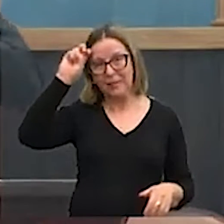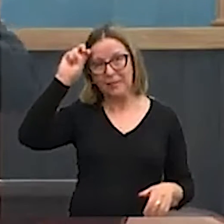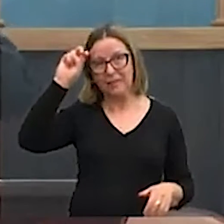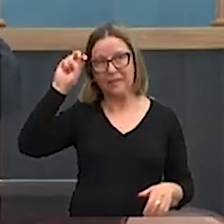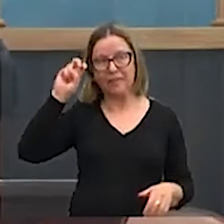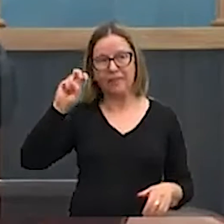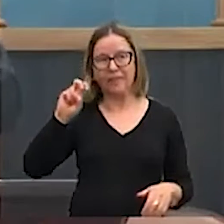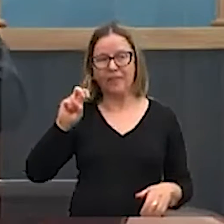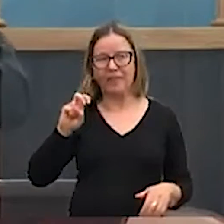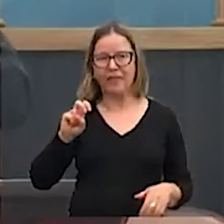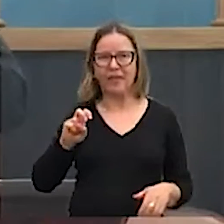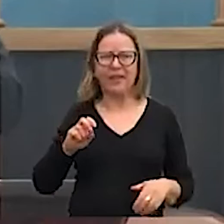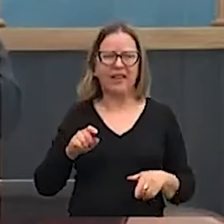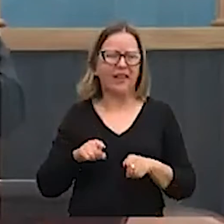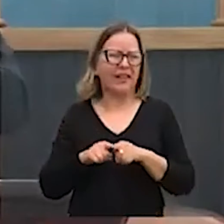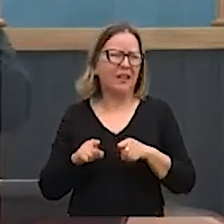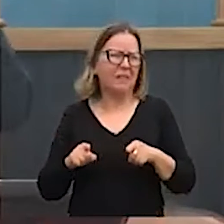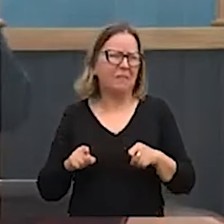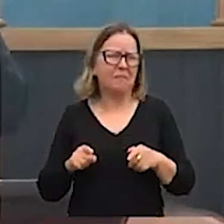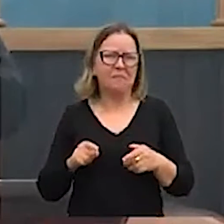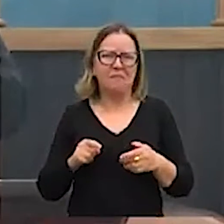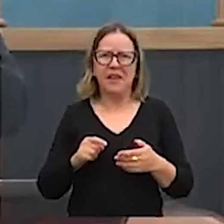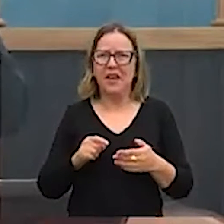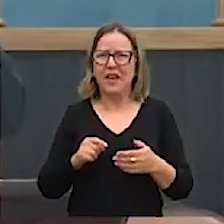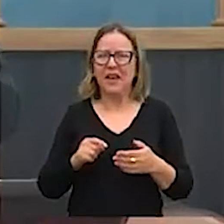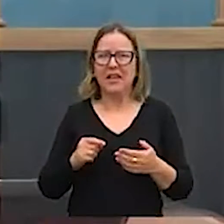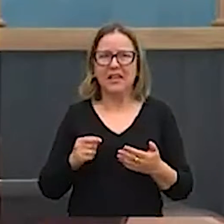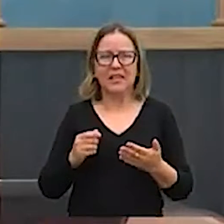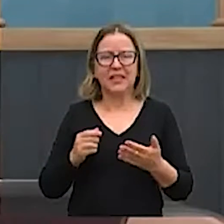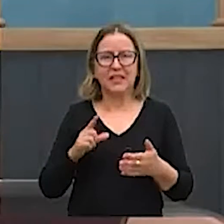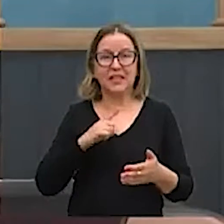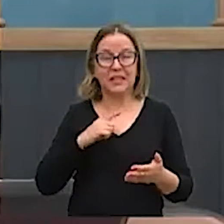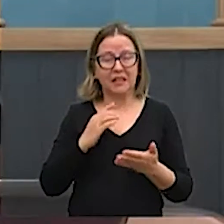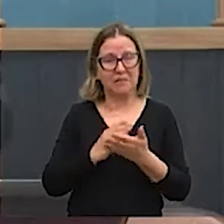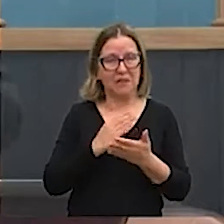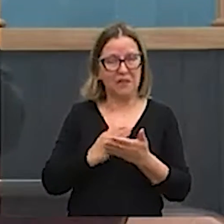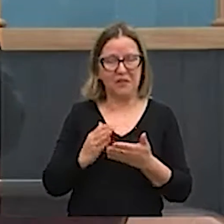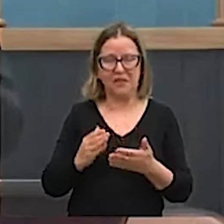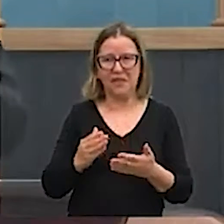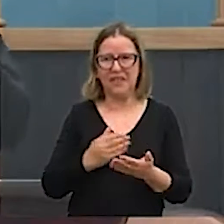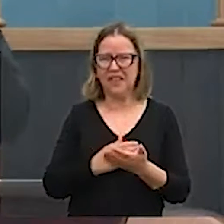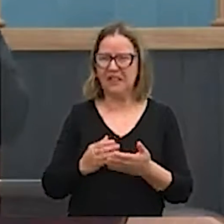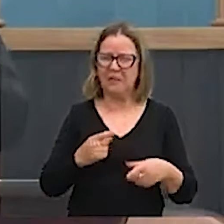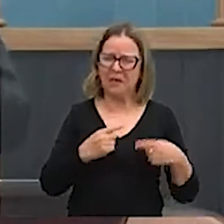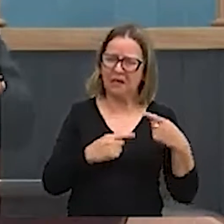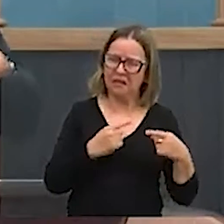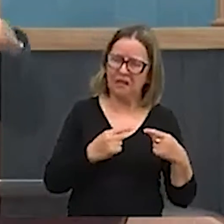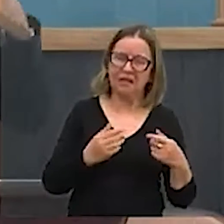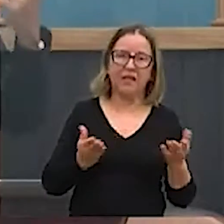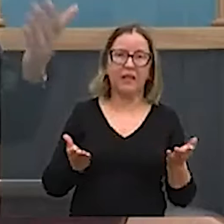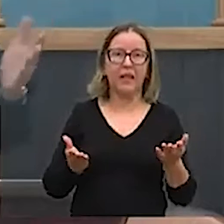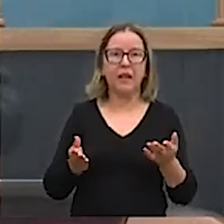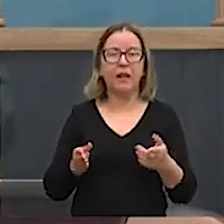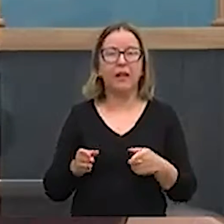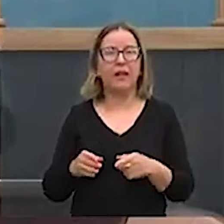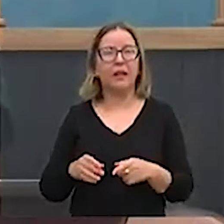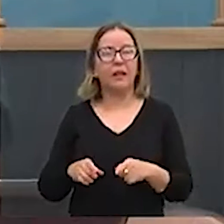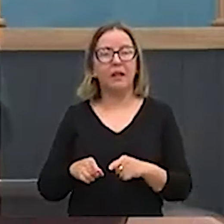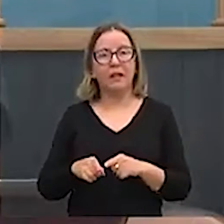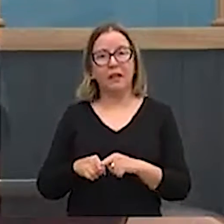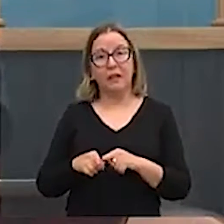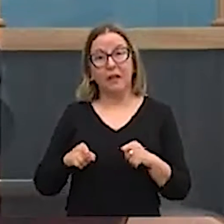vai discutir, muita gente vai fazer, né? Eu tenho outros